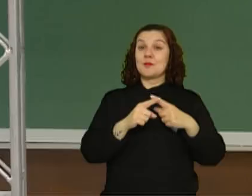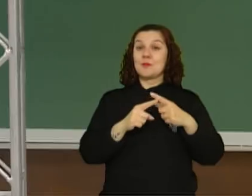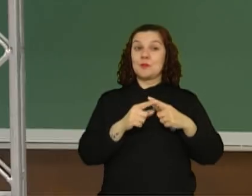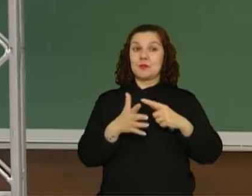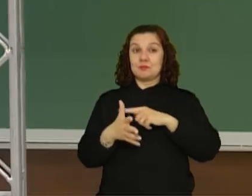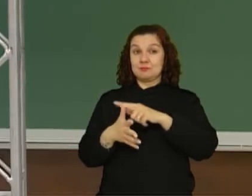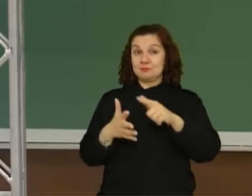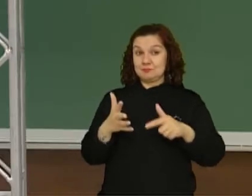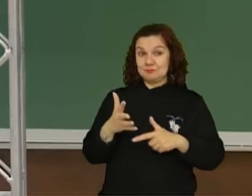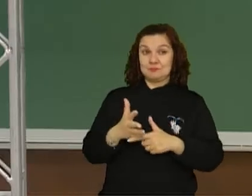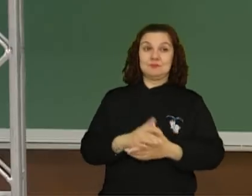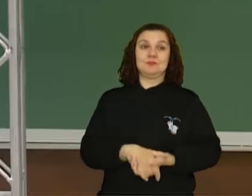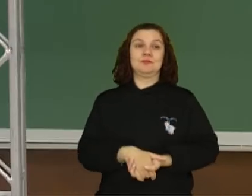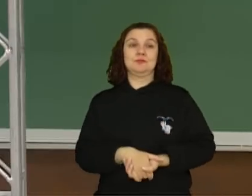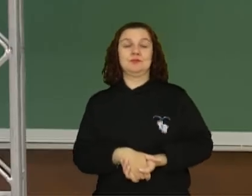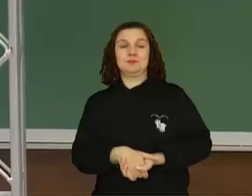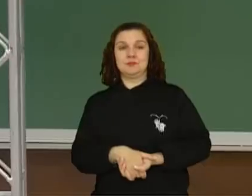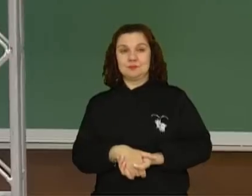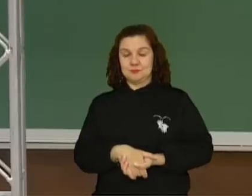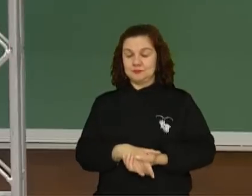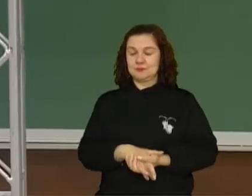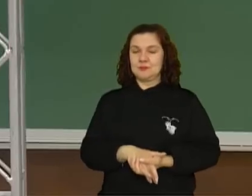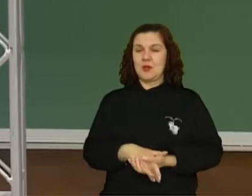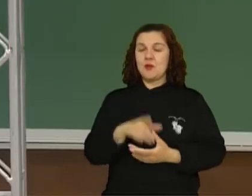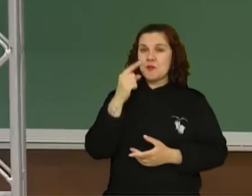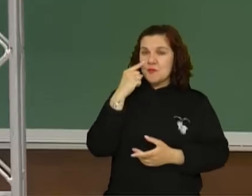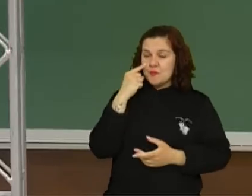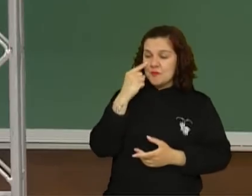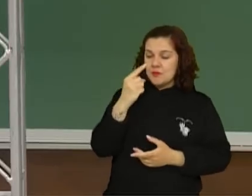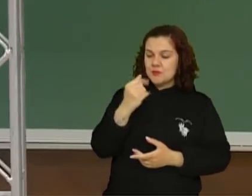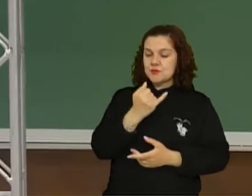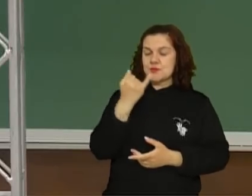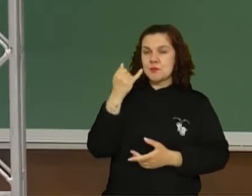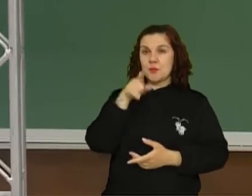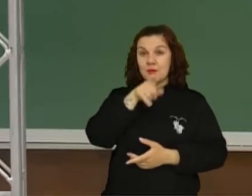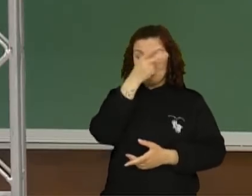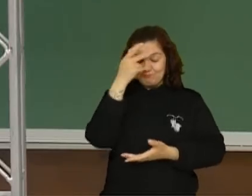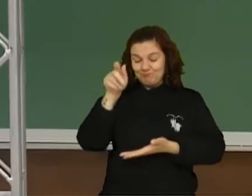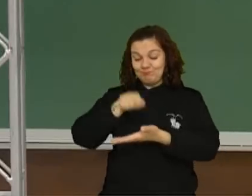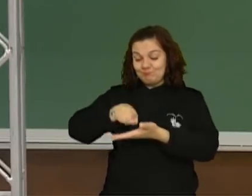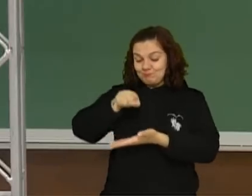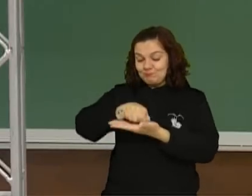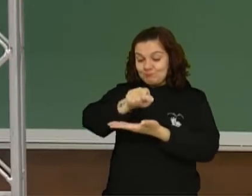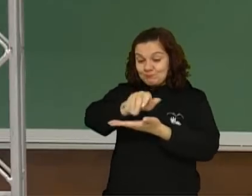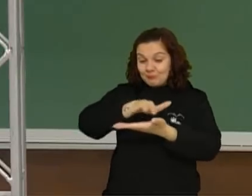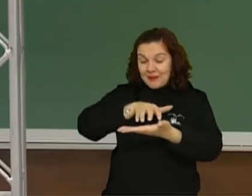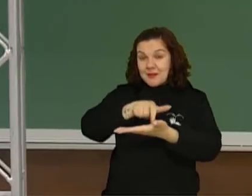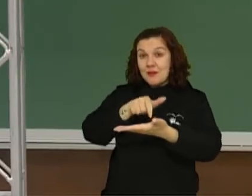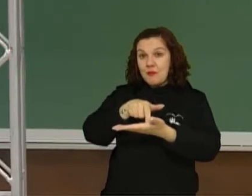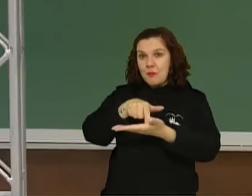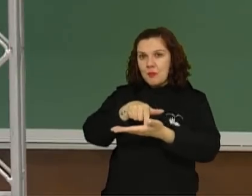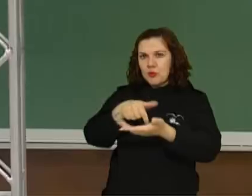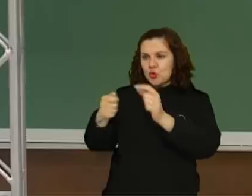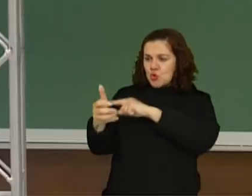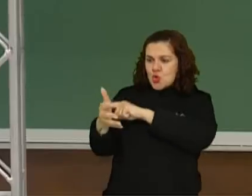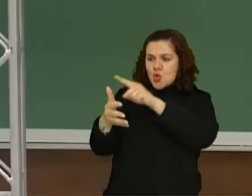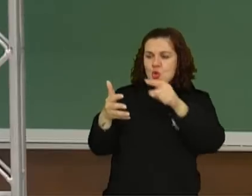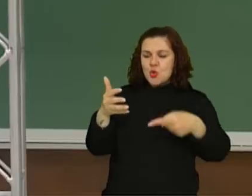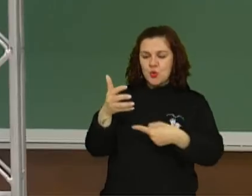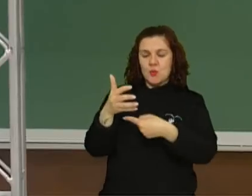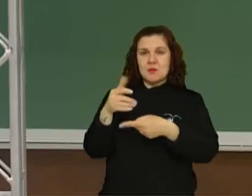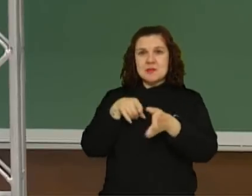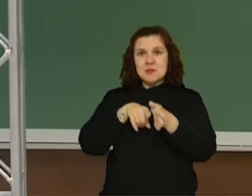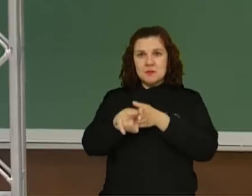quê. Veja a importância de quem faz a notícia. Ele vai ter que responder todas essas